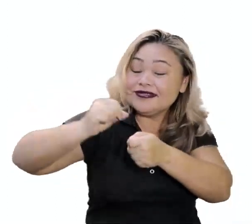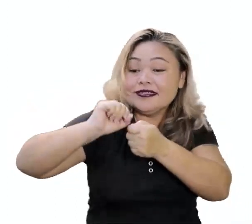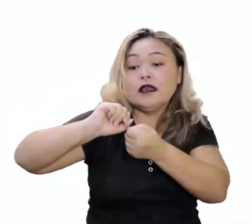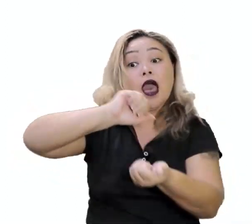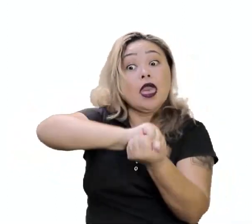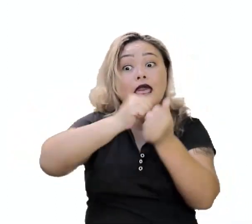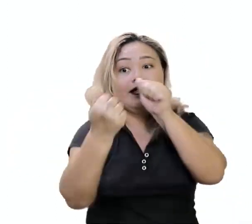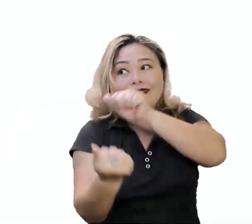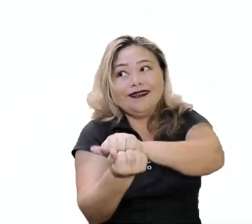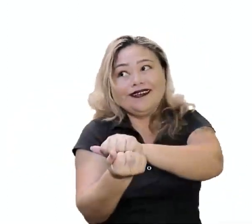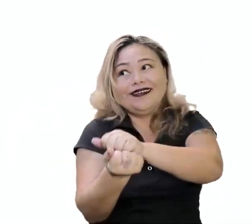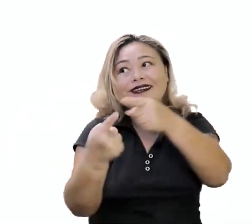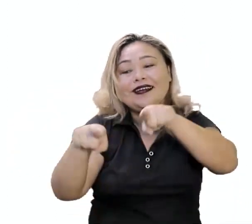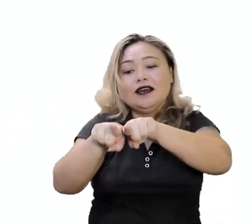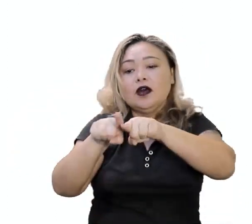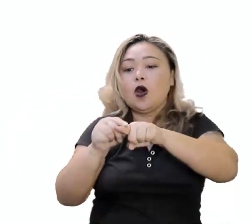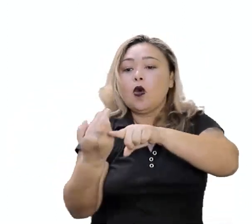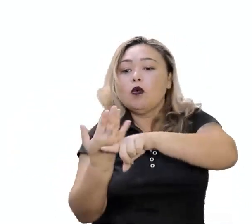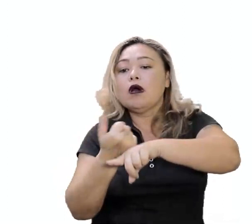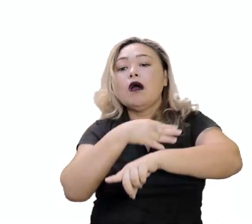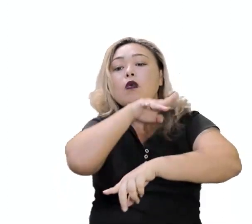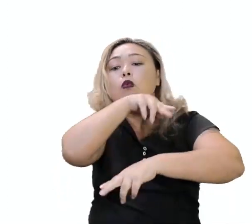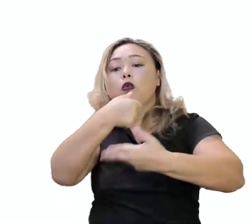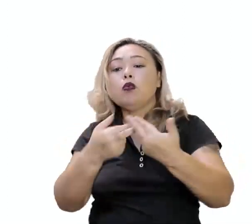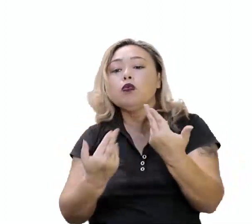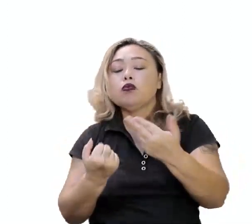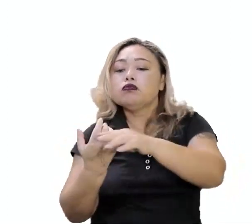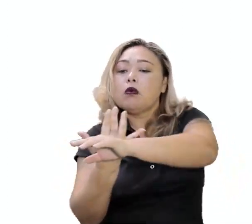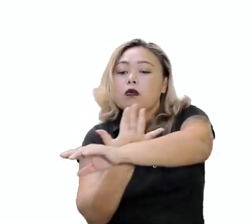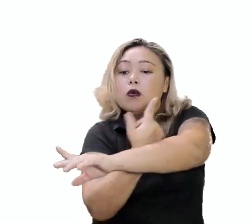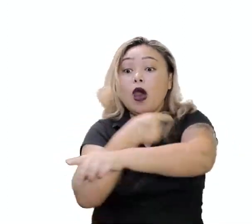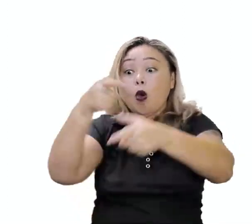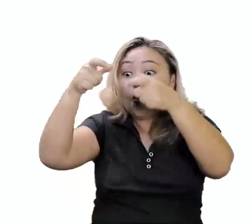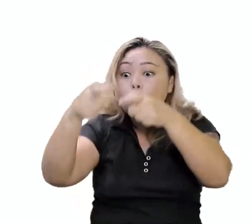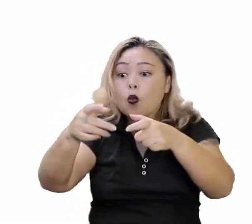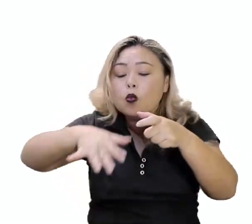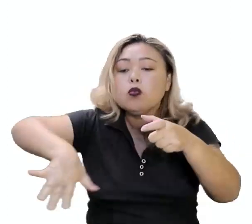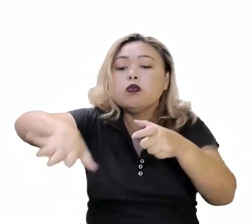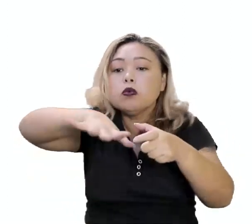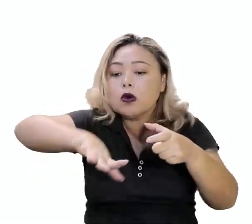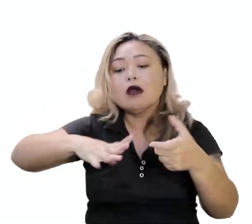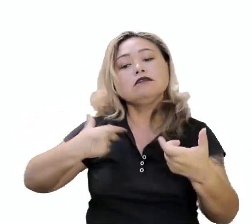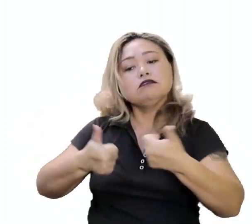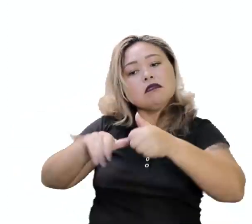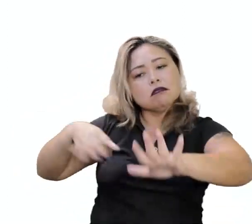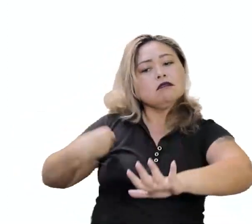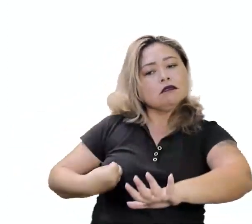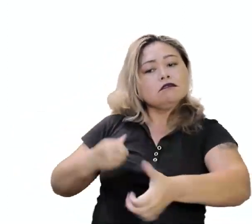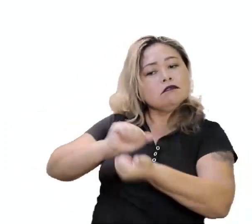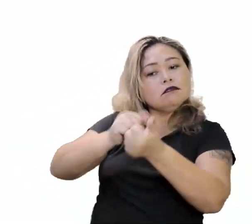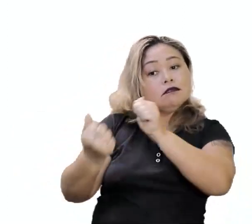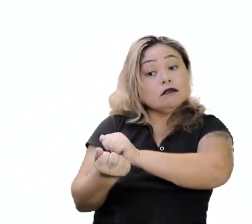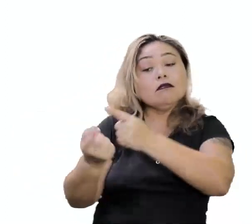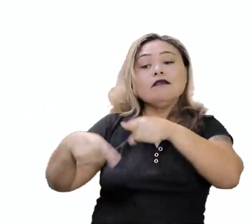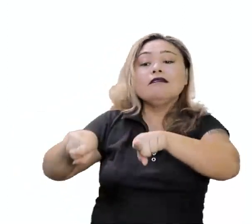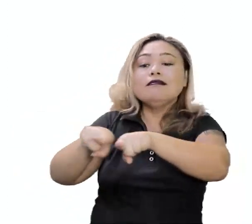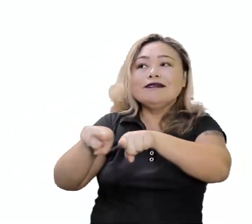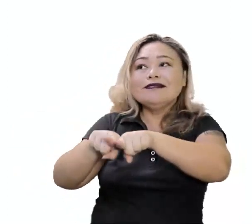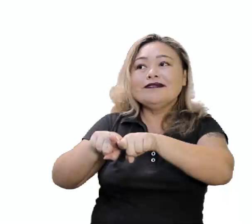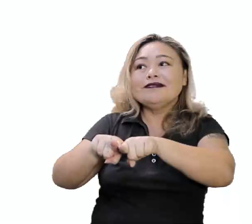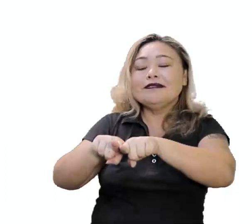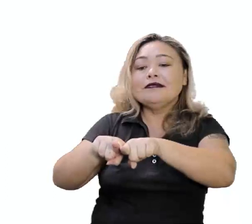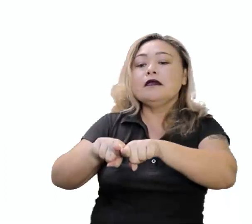a adaptação tanto da flora quanto da fauna àquele local onde eles estão inseridos e que eles vivem, né? E aí a gente tem